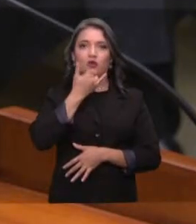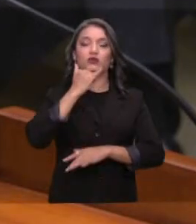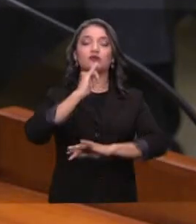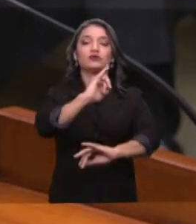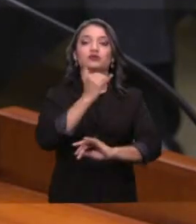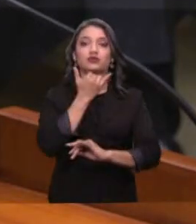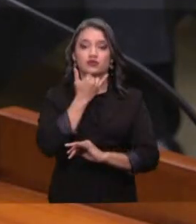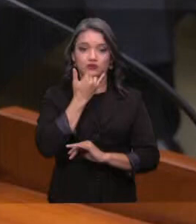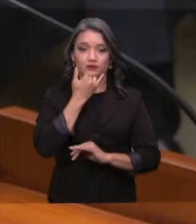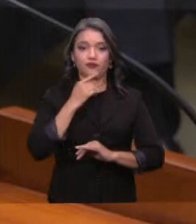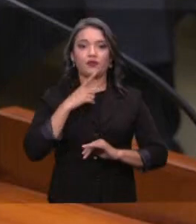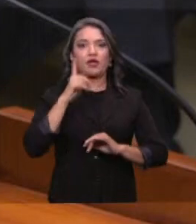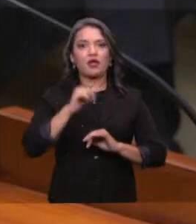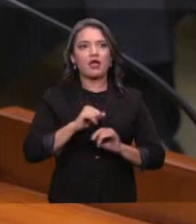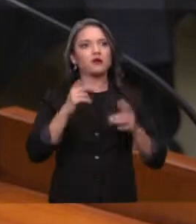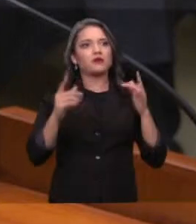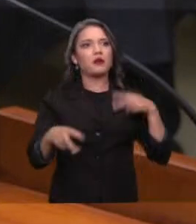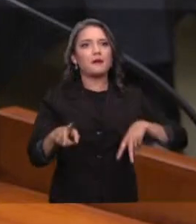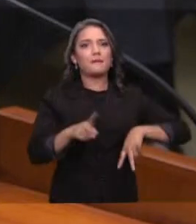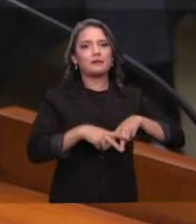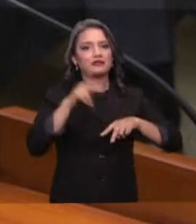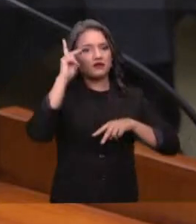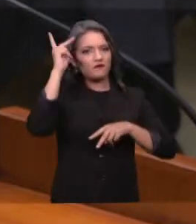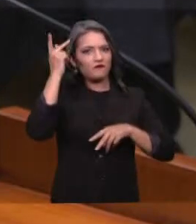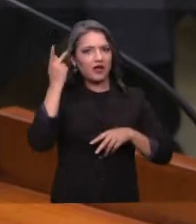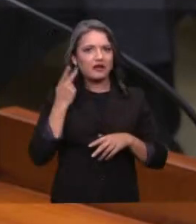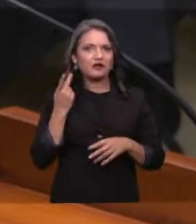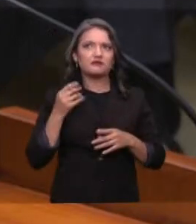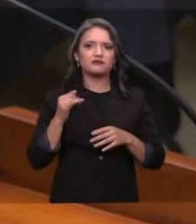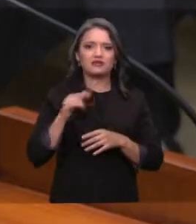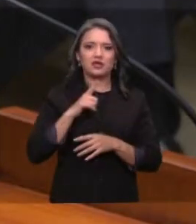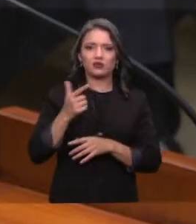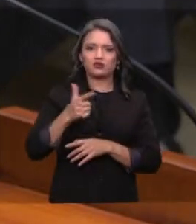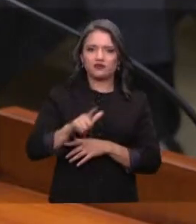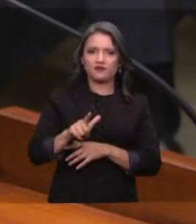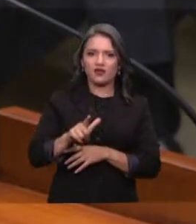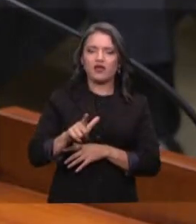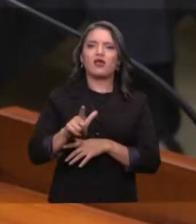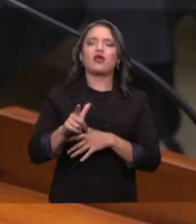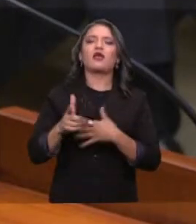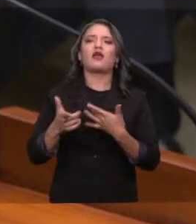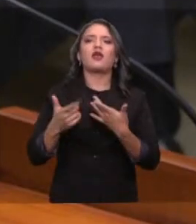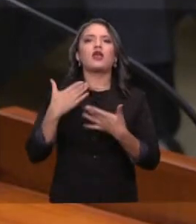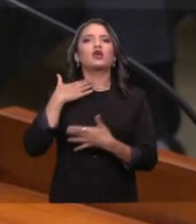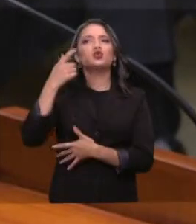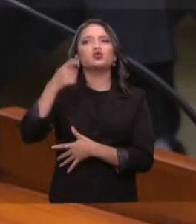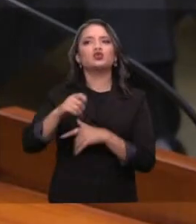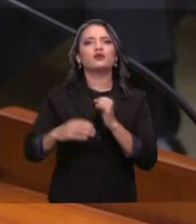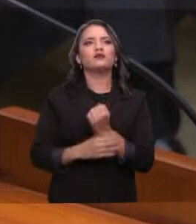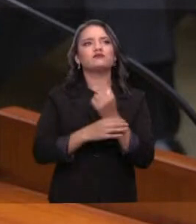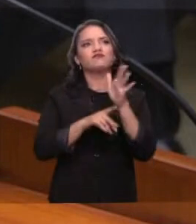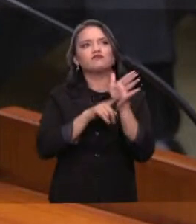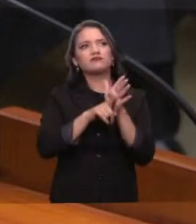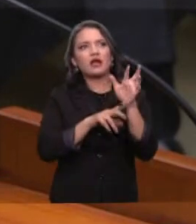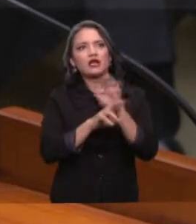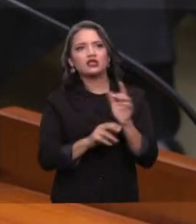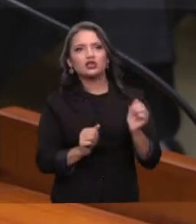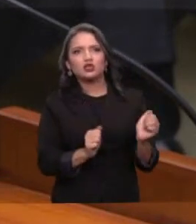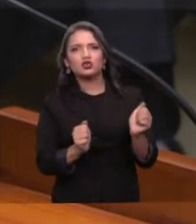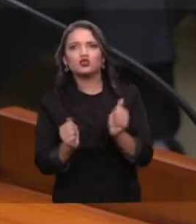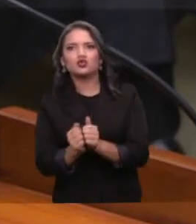de 24 horas, somados com mais 24 da prisão em flagrante, então